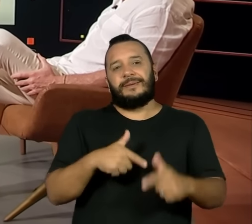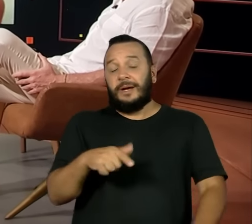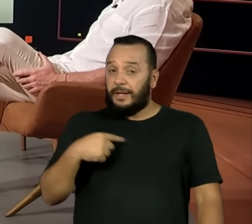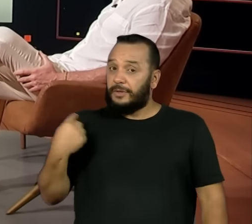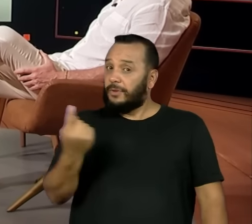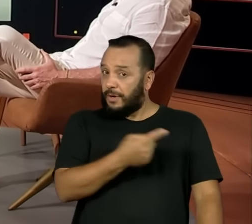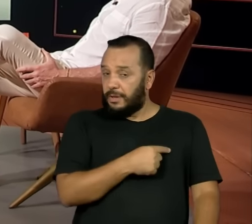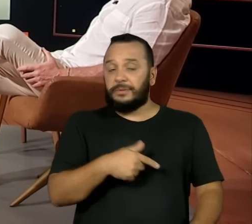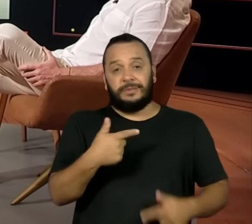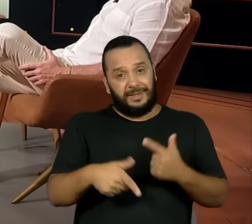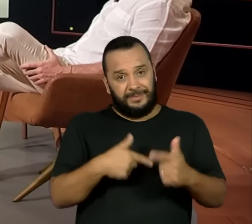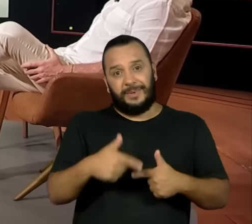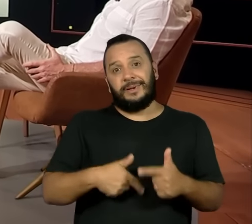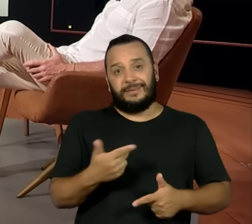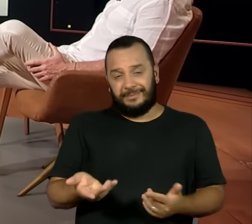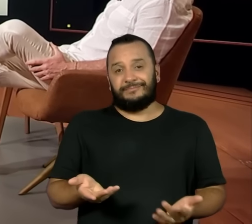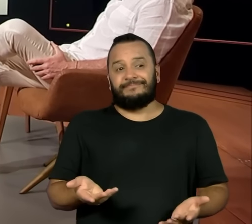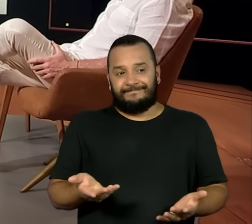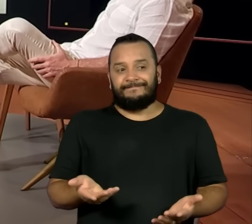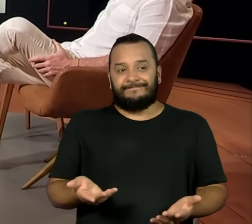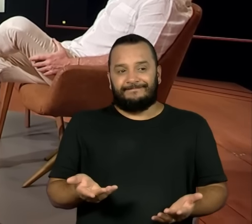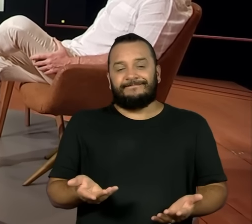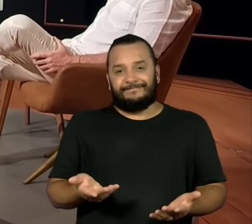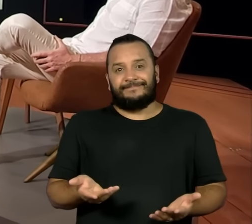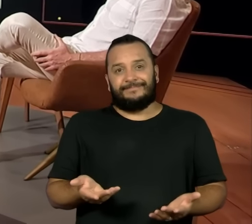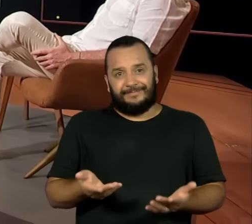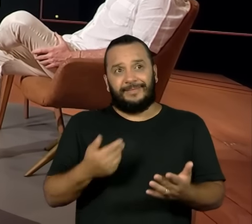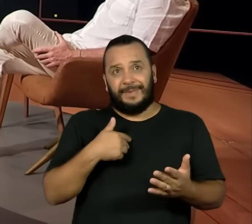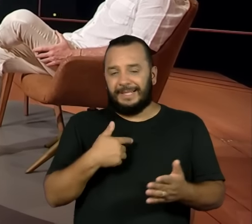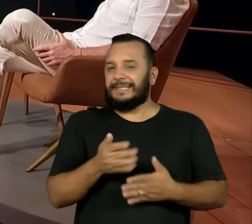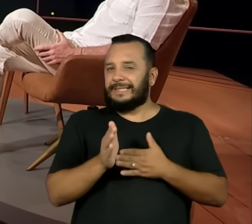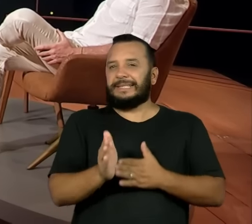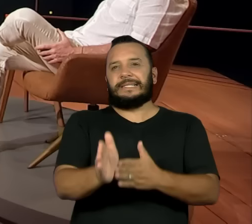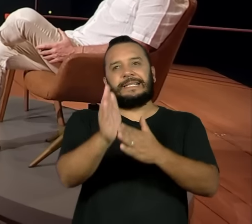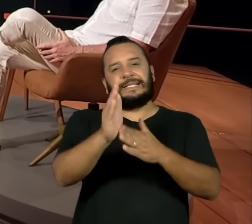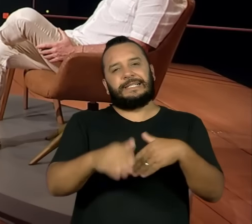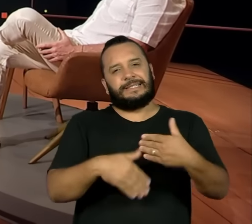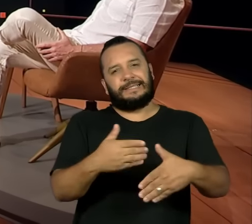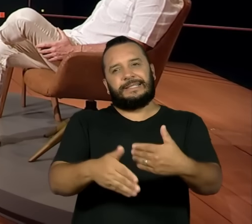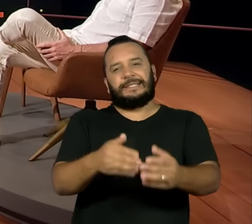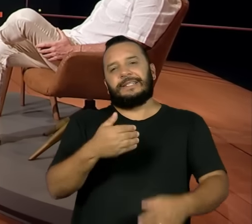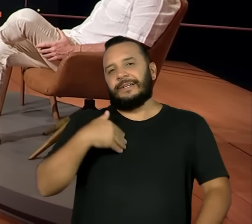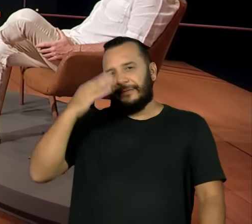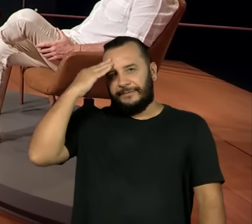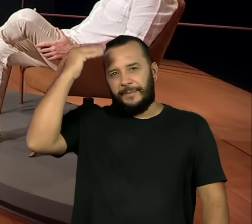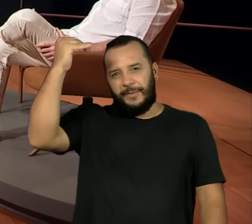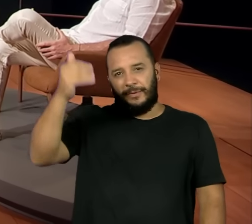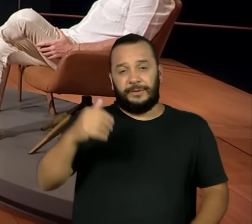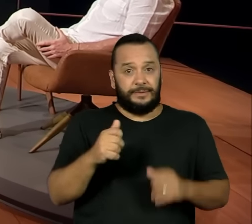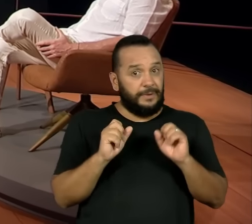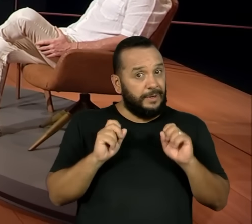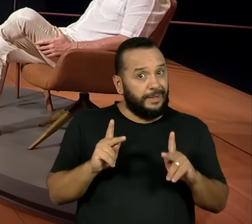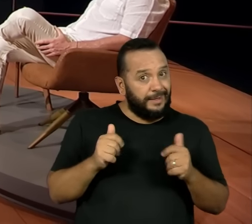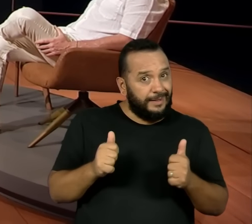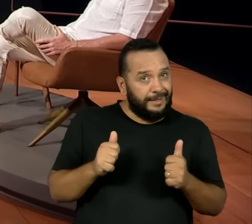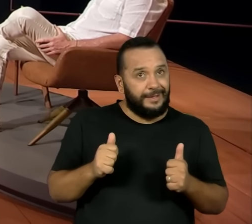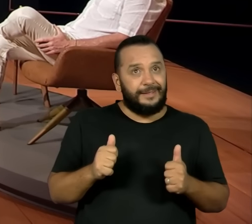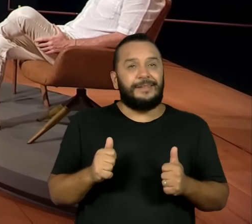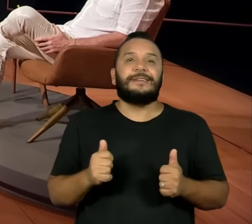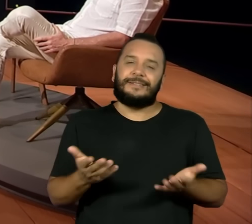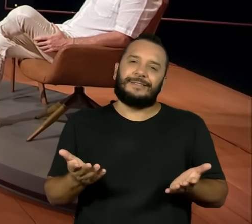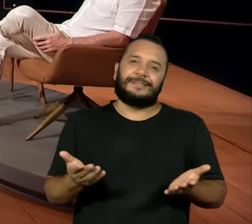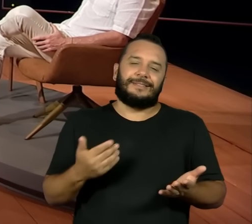nossa profissão e que siga fazendo esse longo e lindo sucesso tá meus olhos